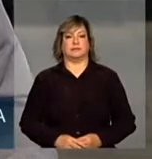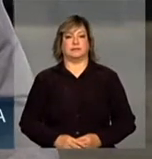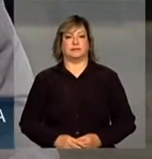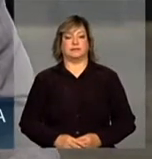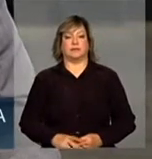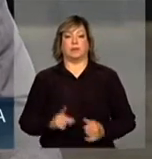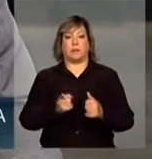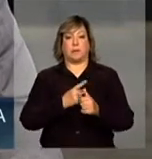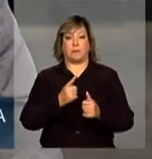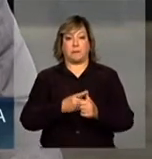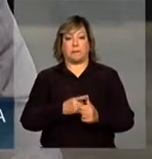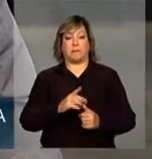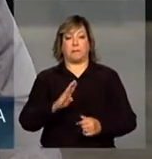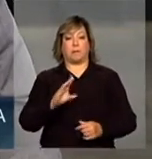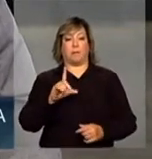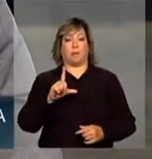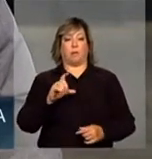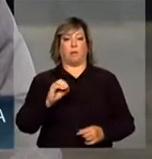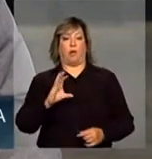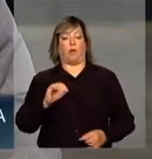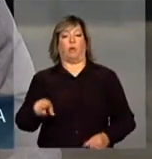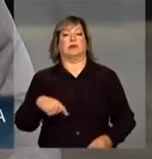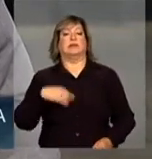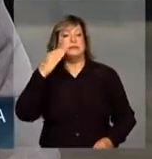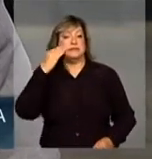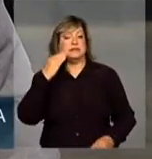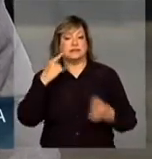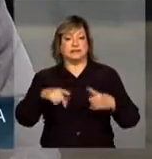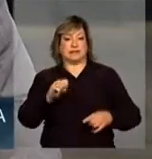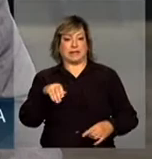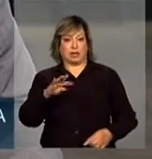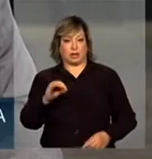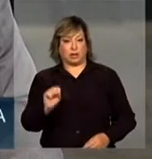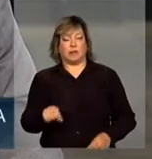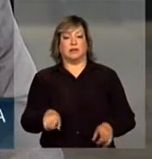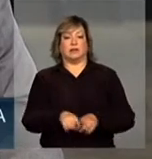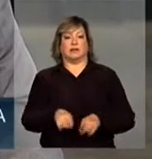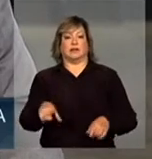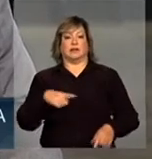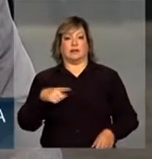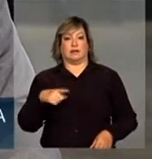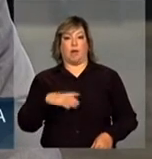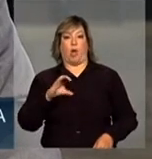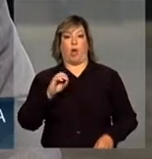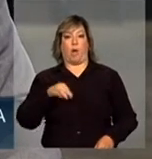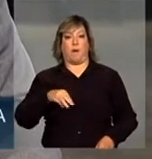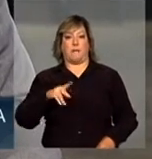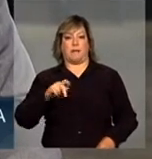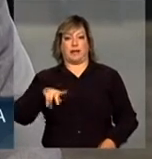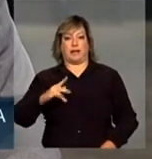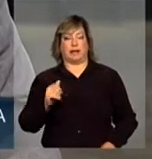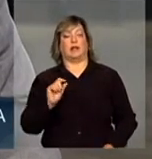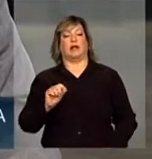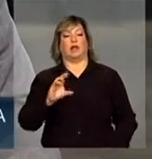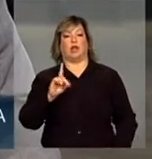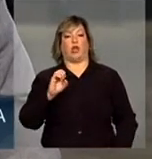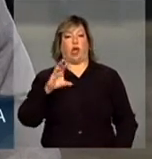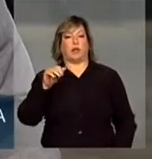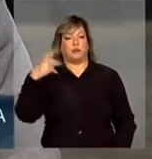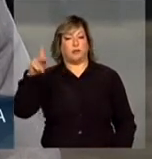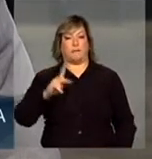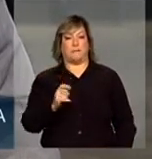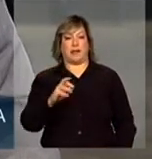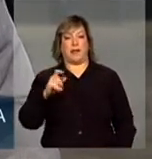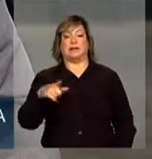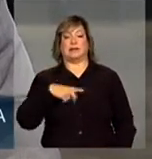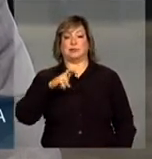O primeiro bloco é de Santos e da Companhia Docas do Pará. São 52